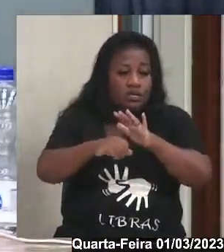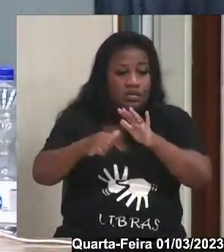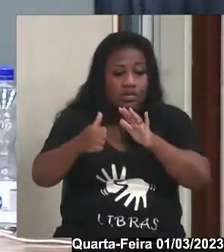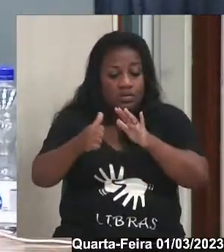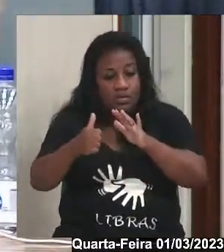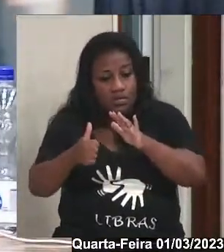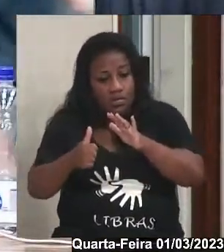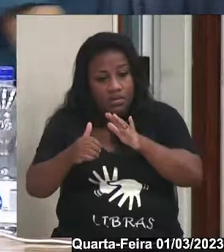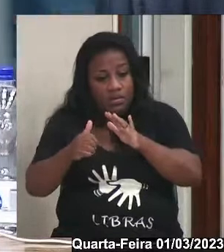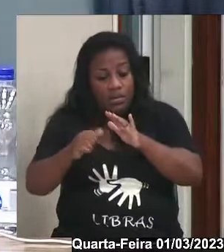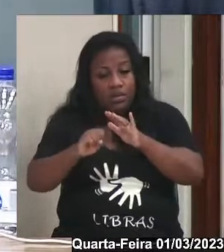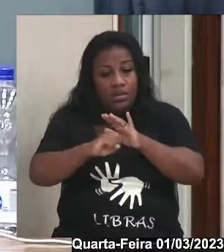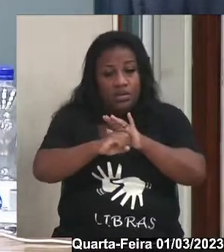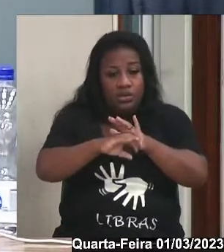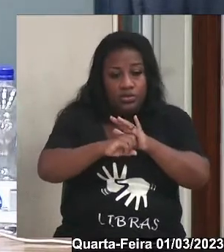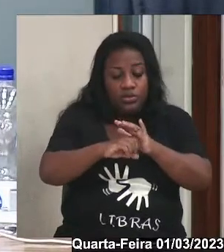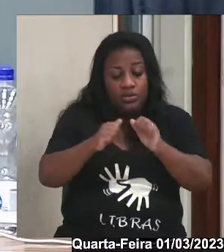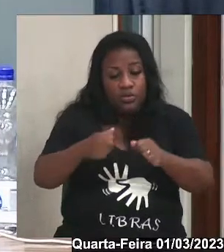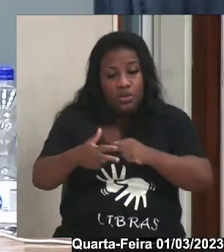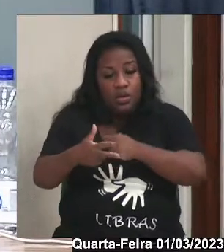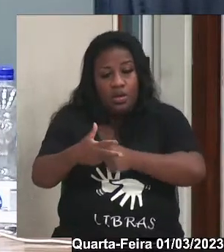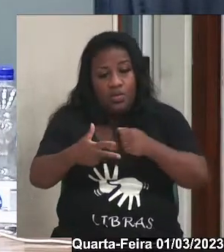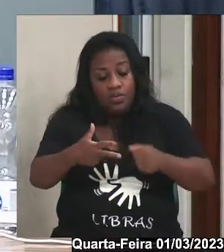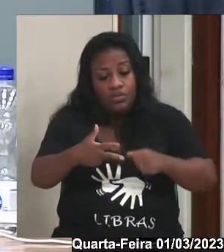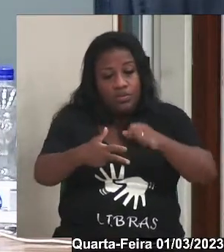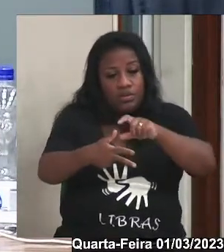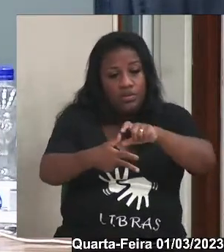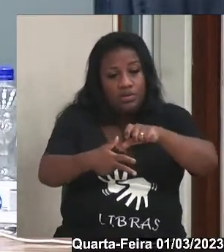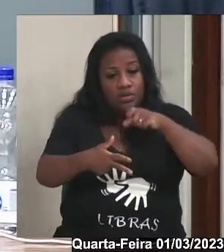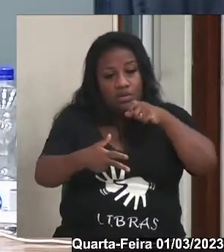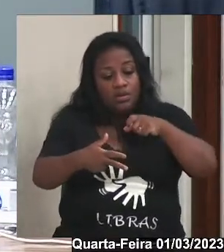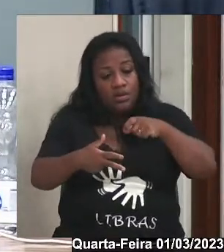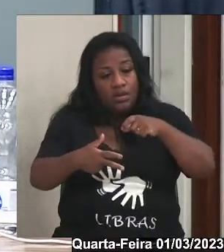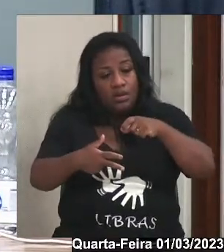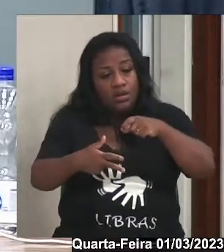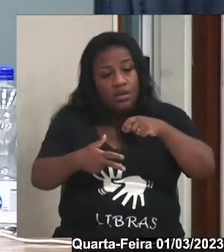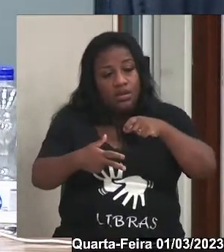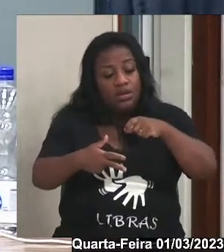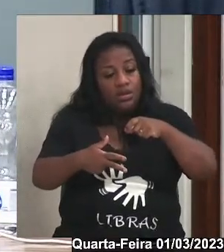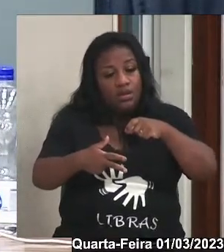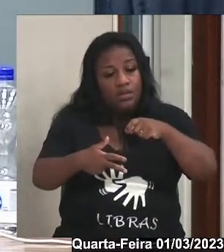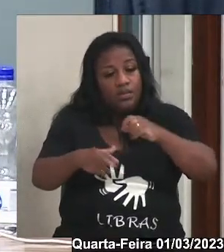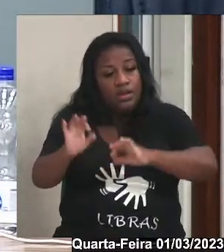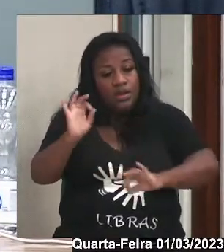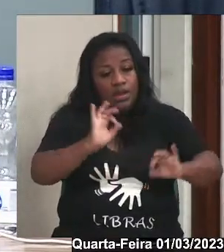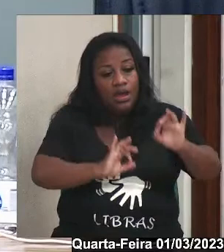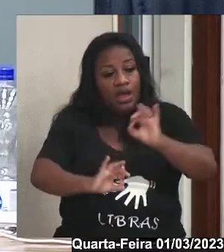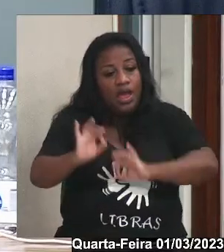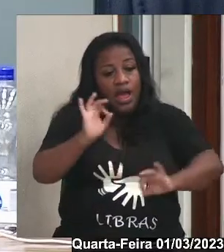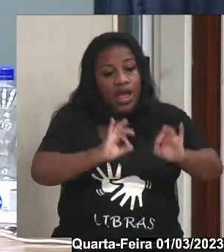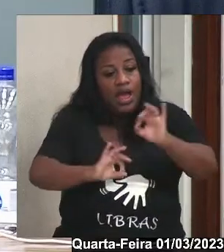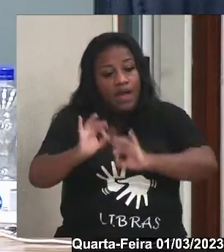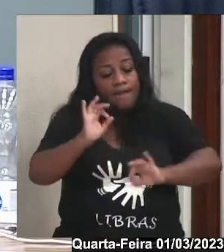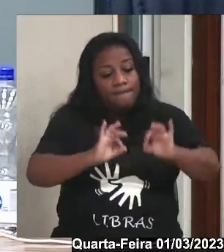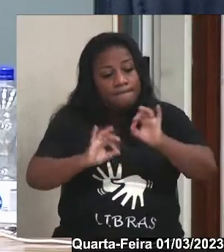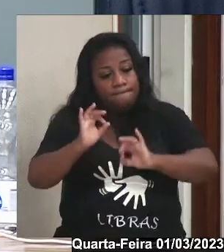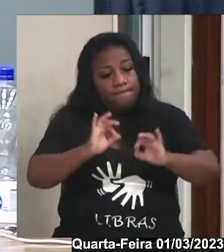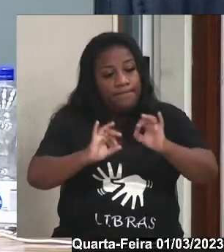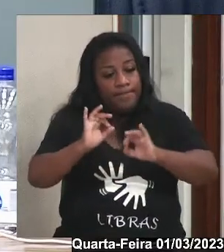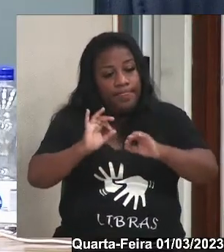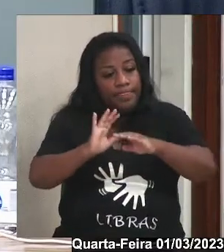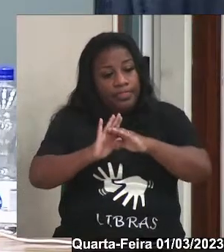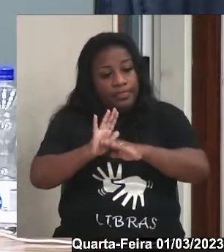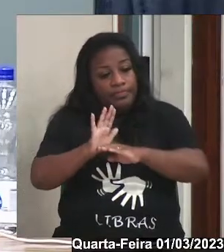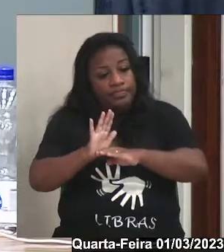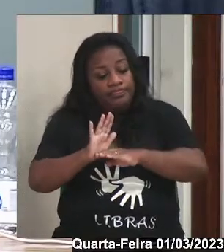número 11/2023. Indica ao Poder Executivo estudo para pavimentação ou urbanização de vielas situada na altura